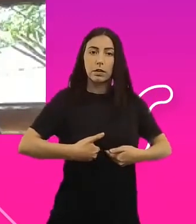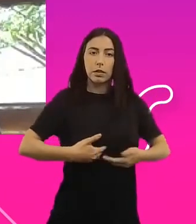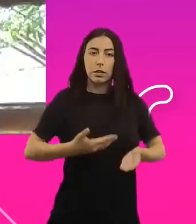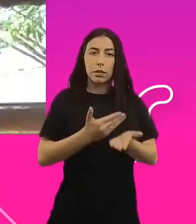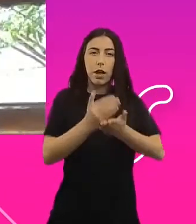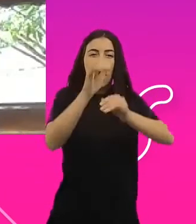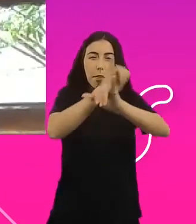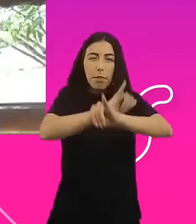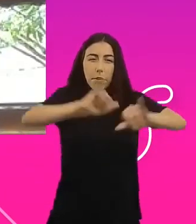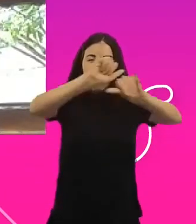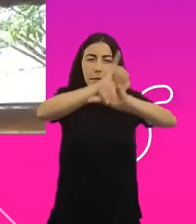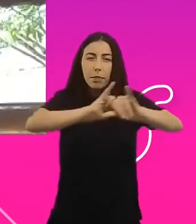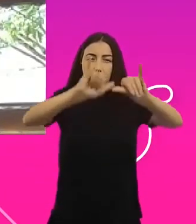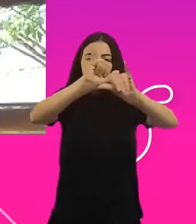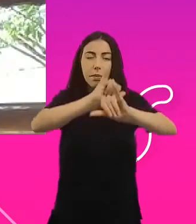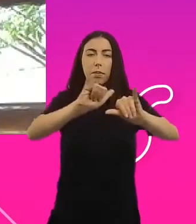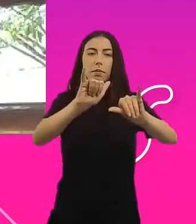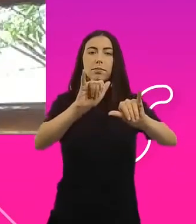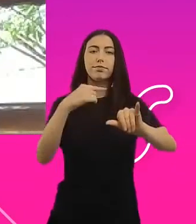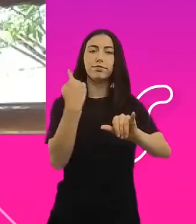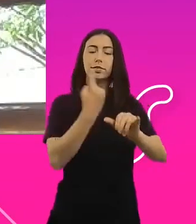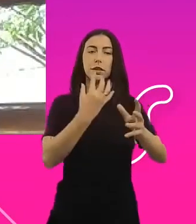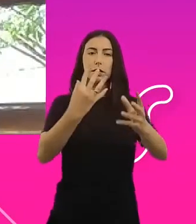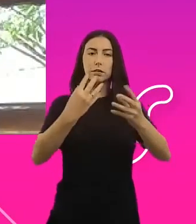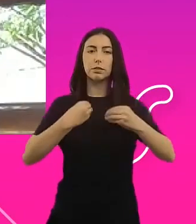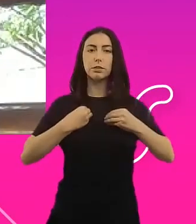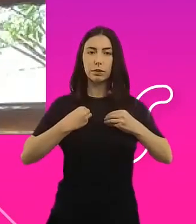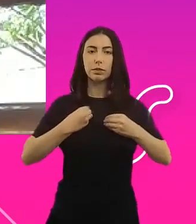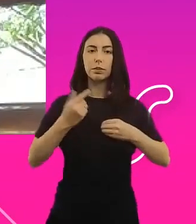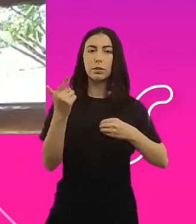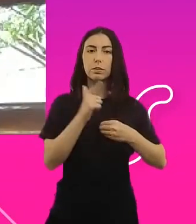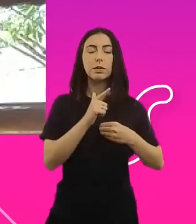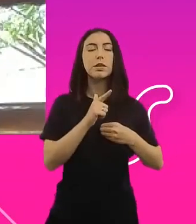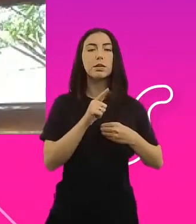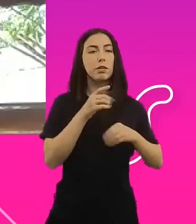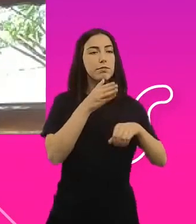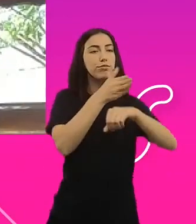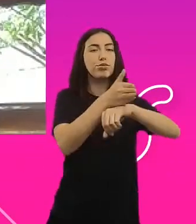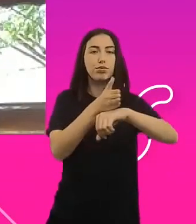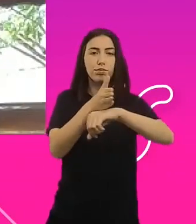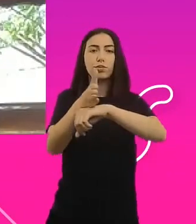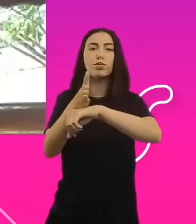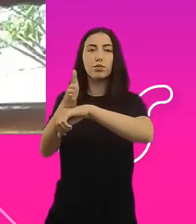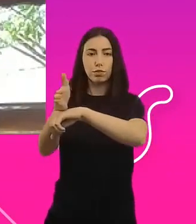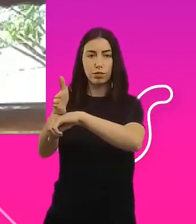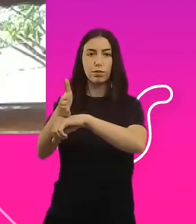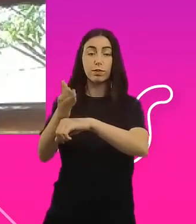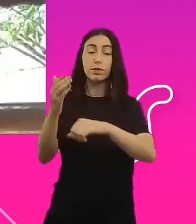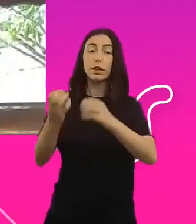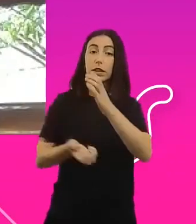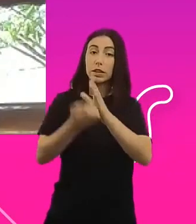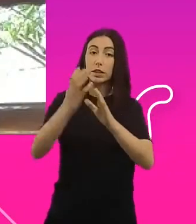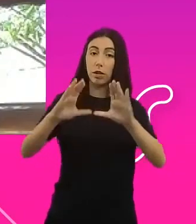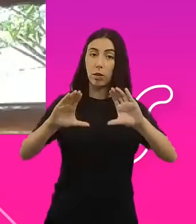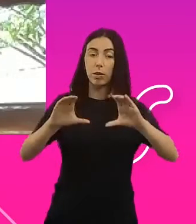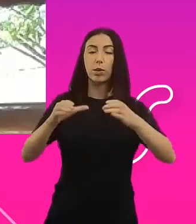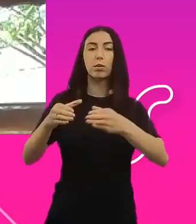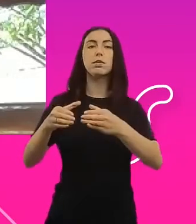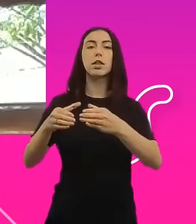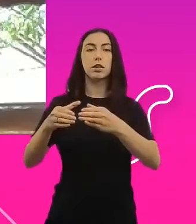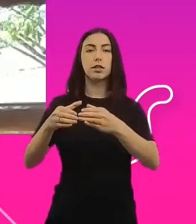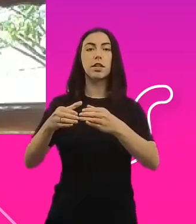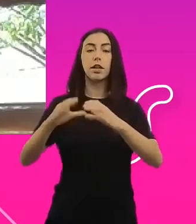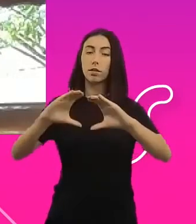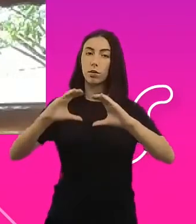muito sensibilizados, né, começamos a atuar nesse sentido. Criamos um comitê consultivo comunitário envolvendo